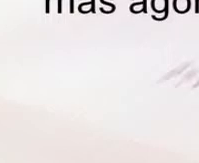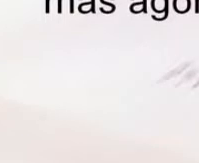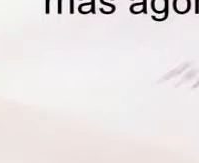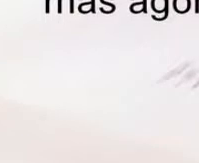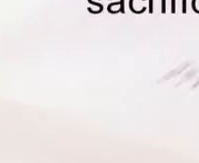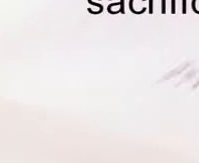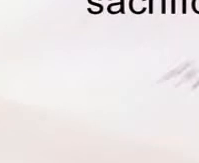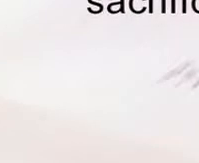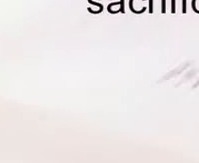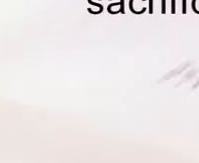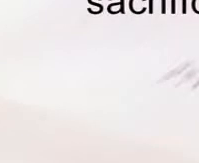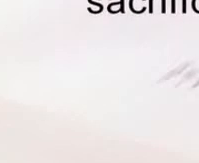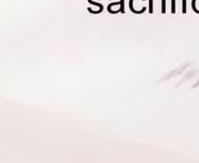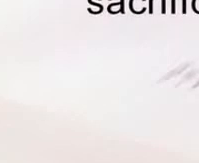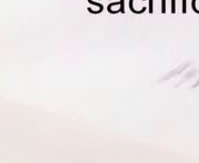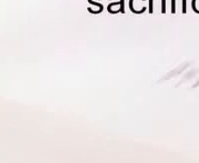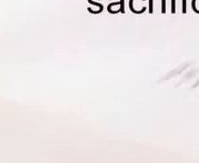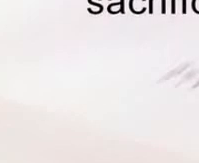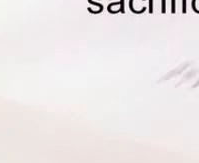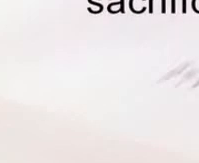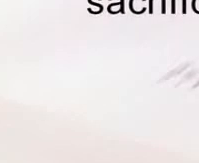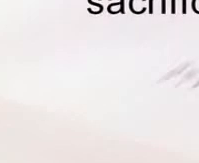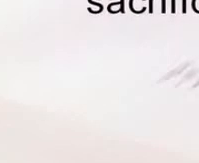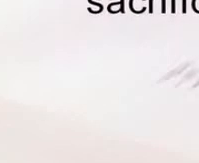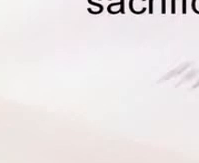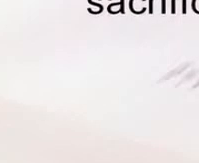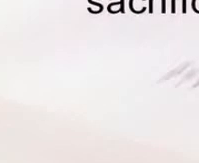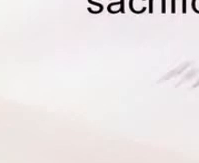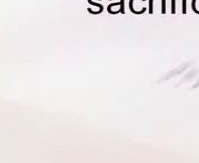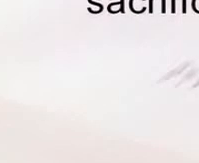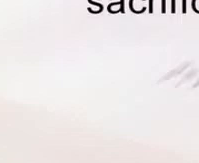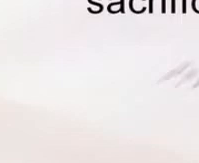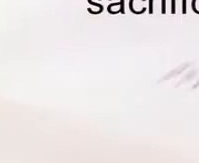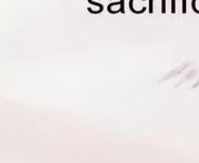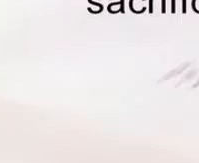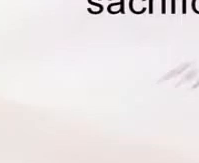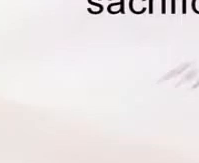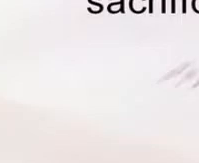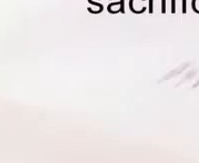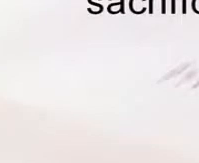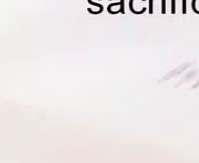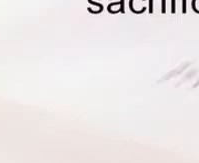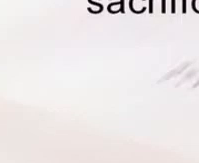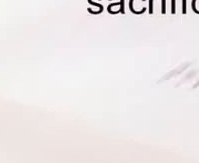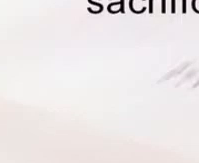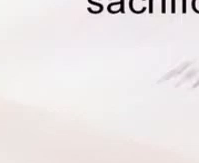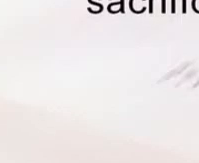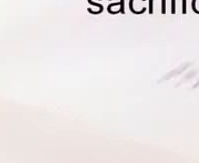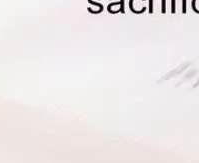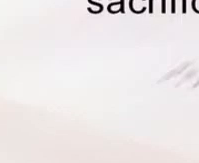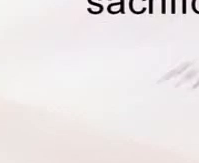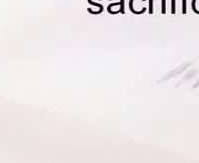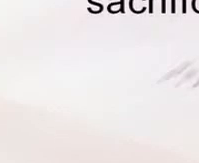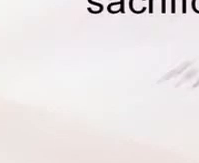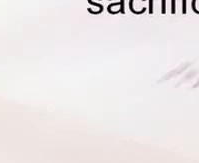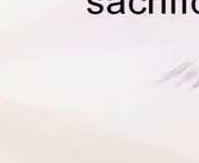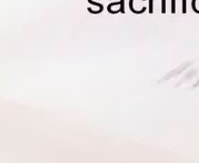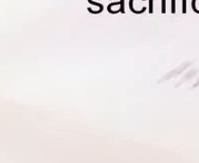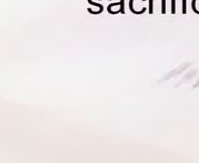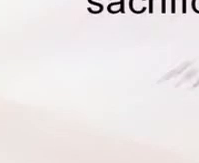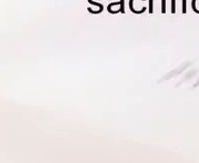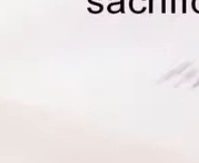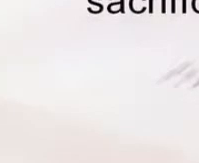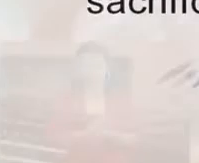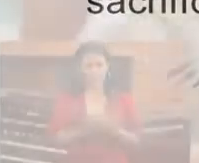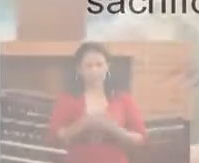se cumprirem os tempos, se manifestou uma vez por todas, para aniquilar pelo sacrifício de si